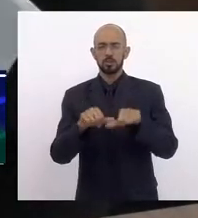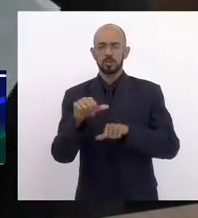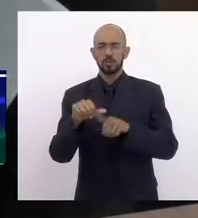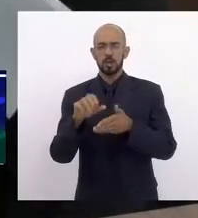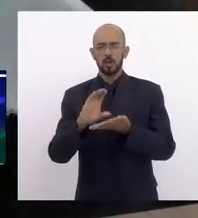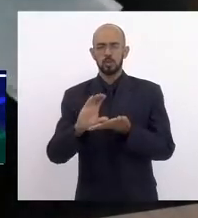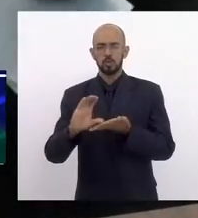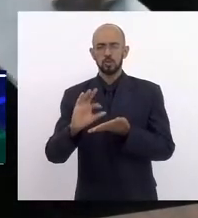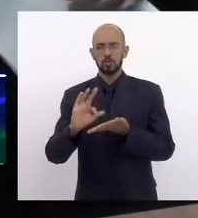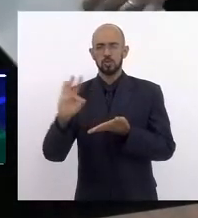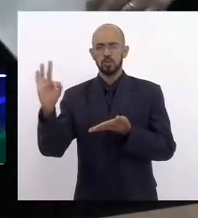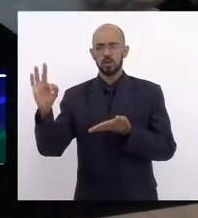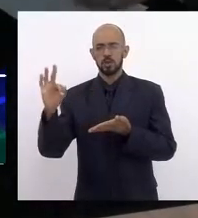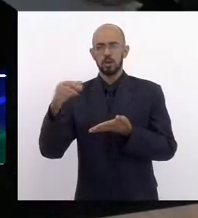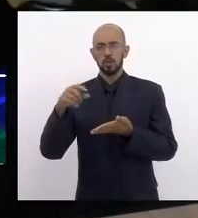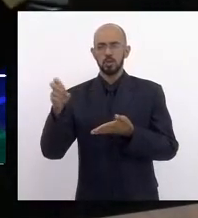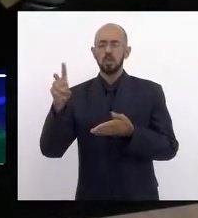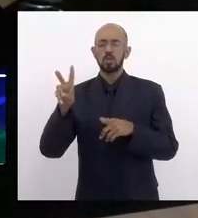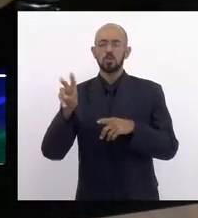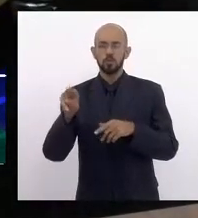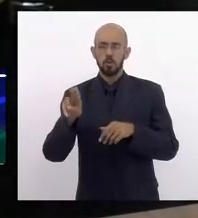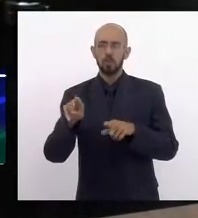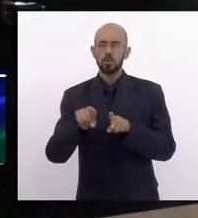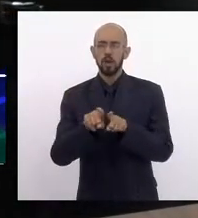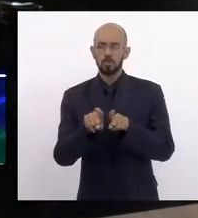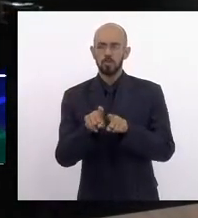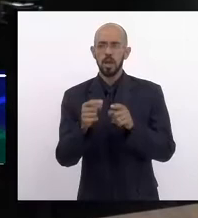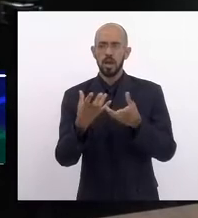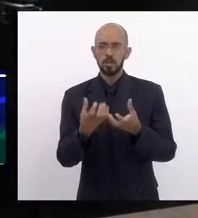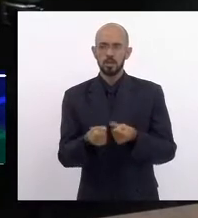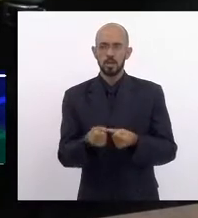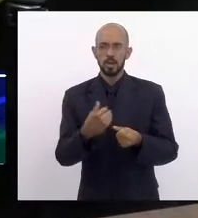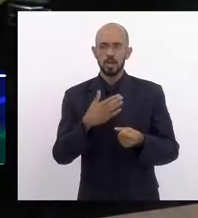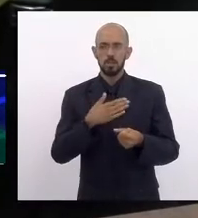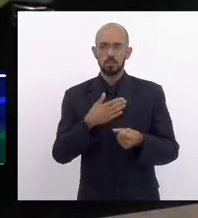Federal, que eu vou incluir também na minha